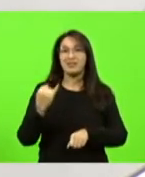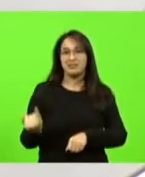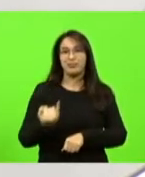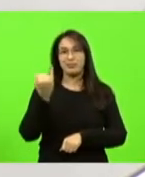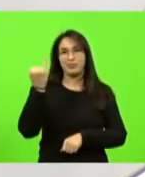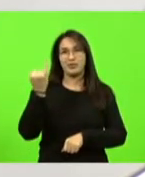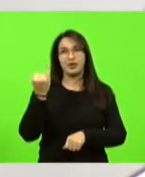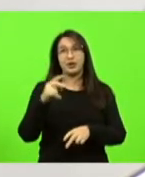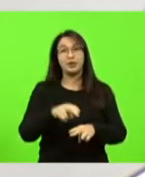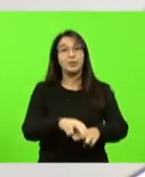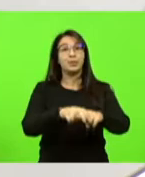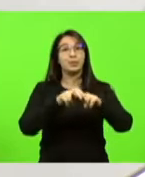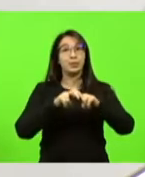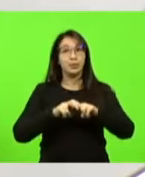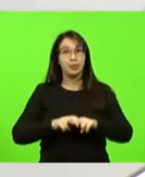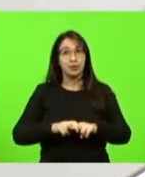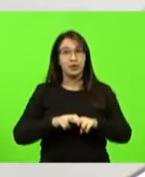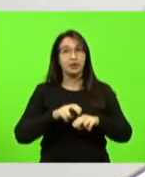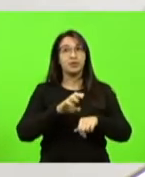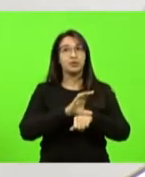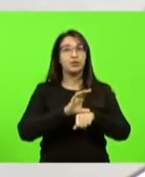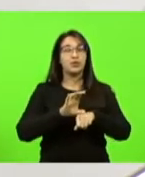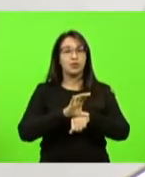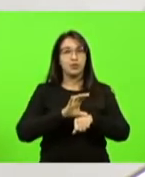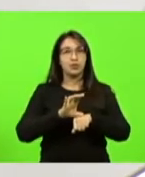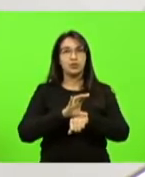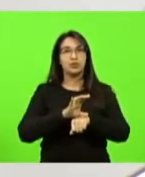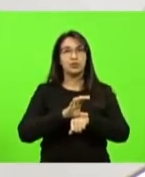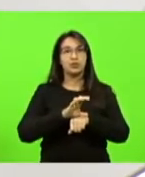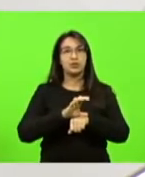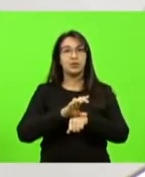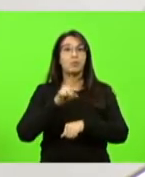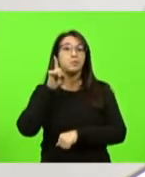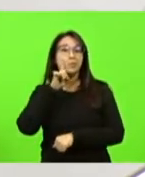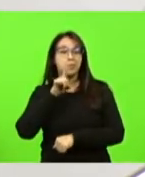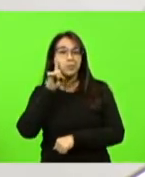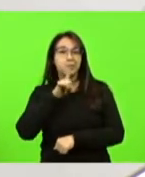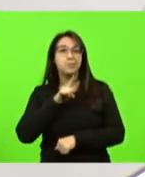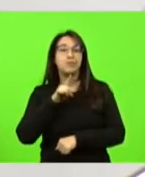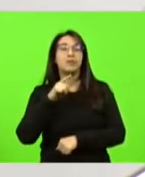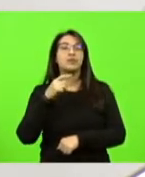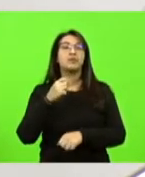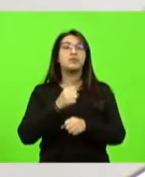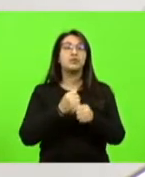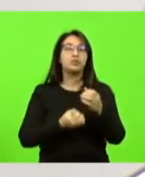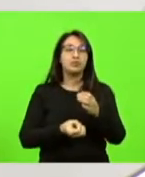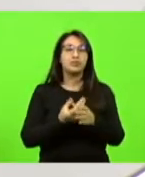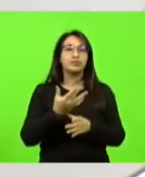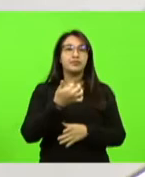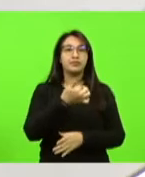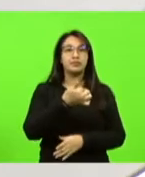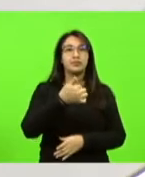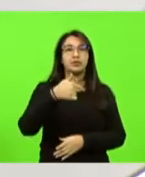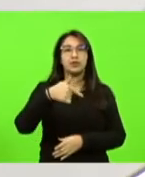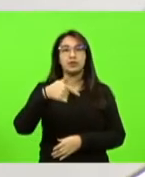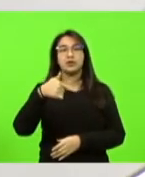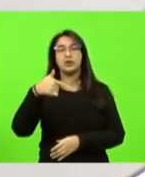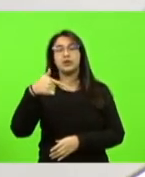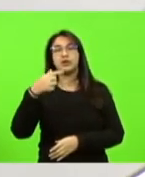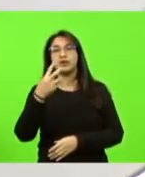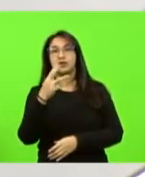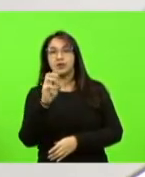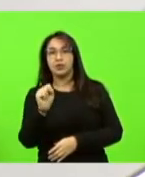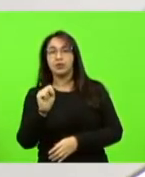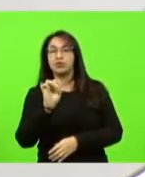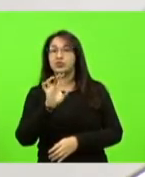que a Constituição americana, que foi promulgada em 1788, tem apenas 27 emendas